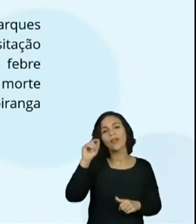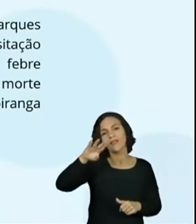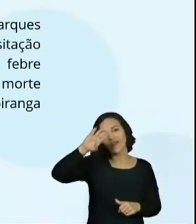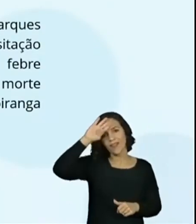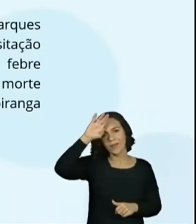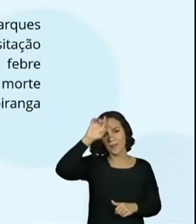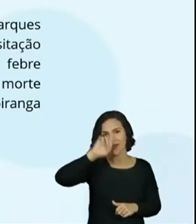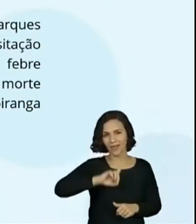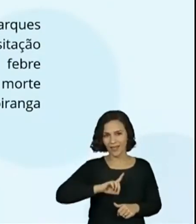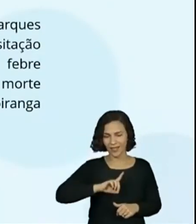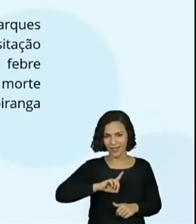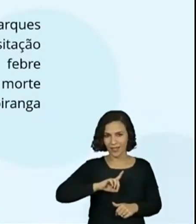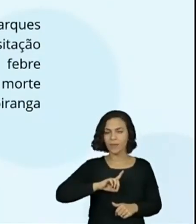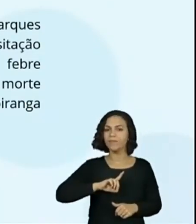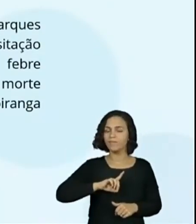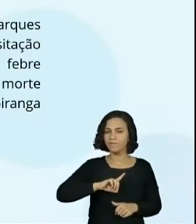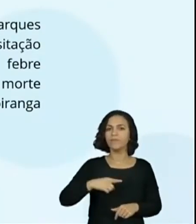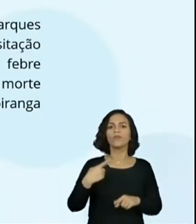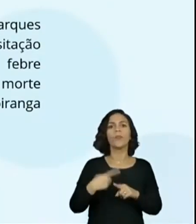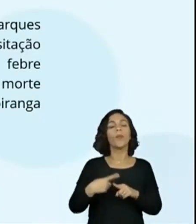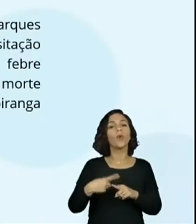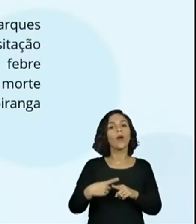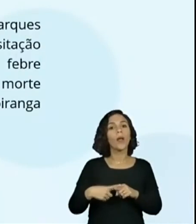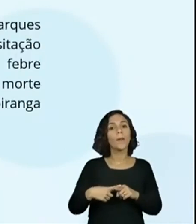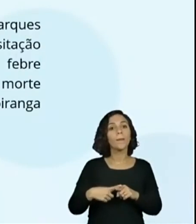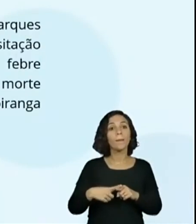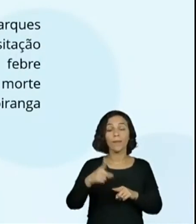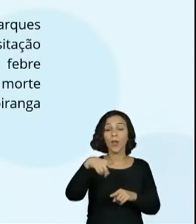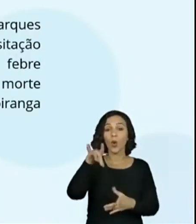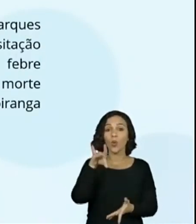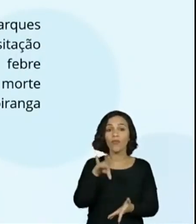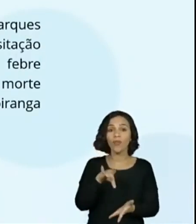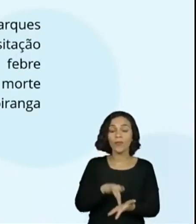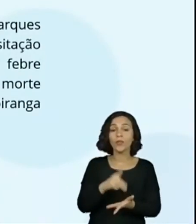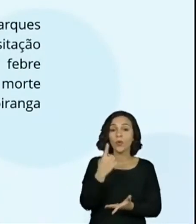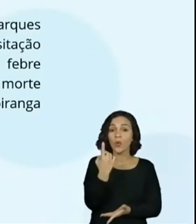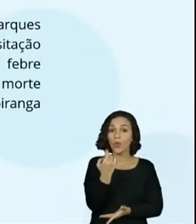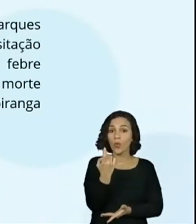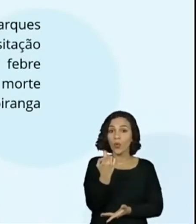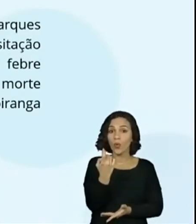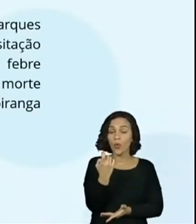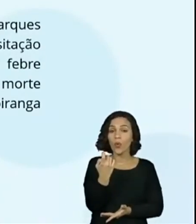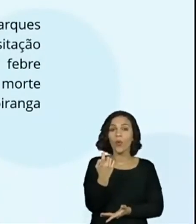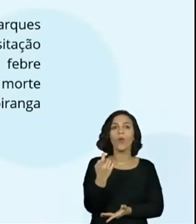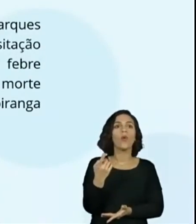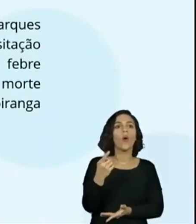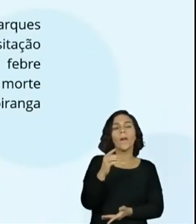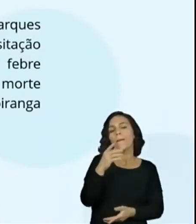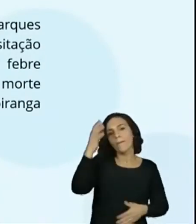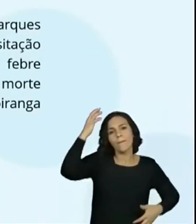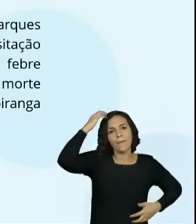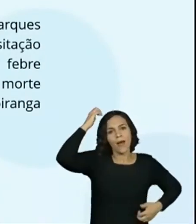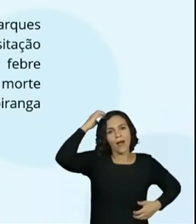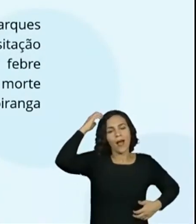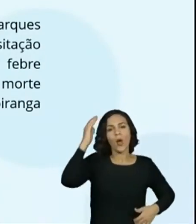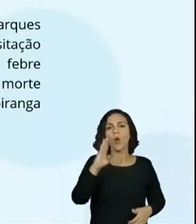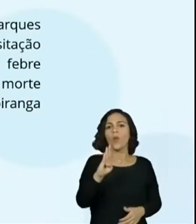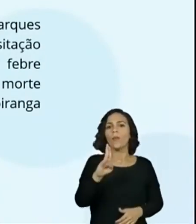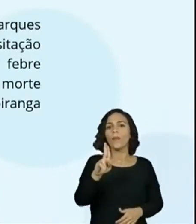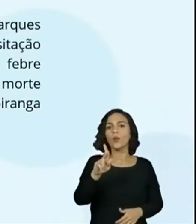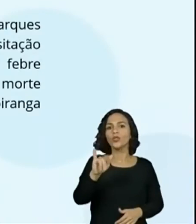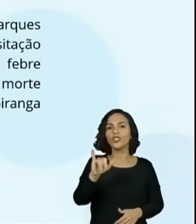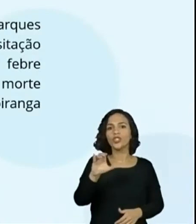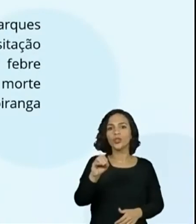amarela. Fato que ocorreu após a confirmação da morte de um bugio do Parque Estadual das Fontes